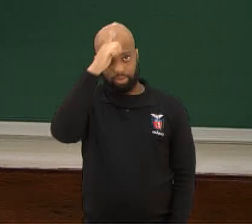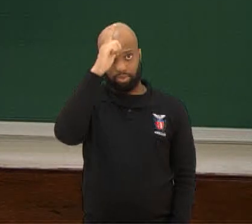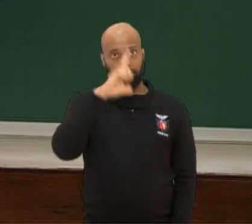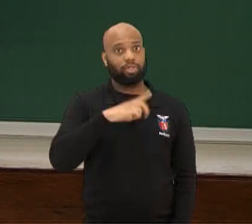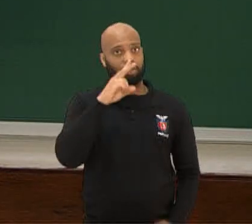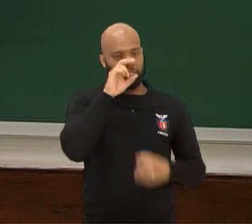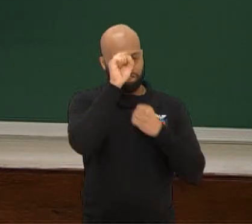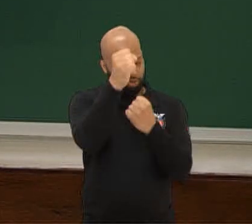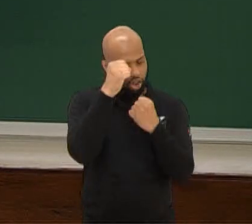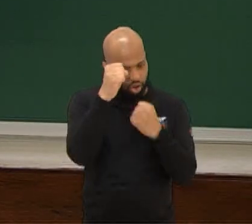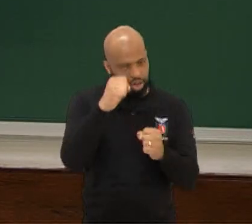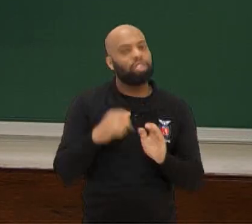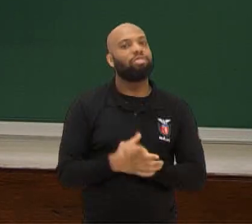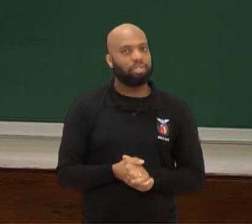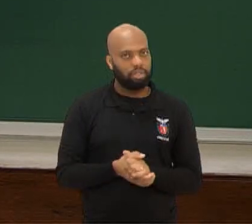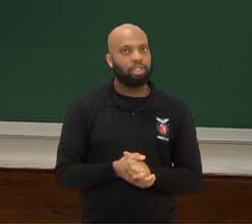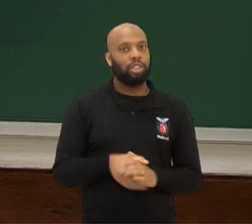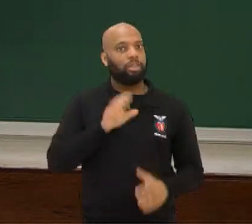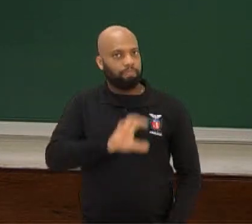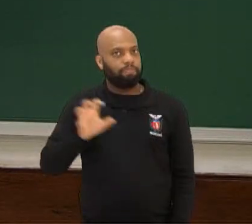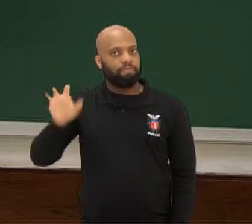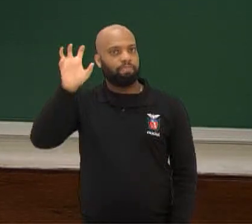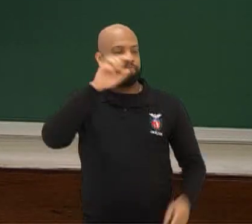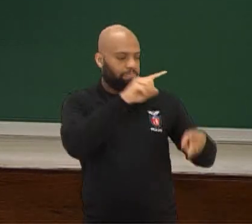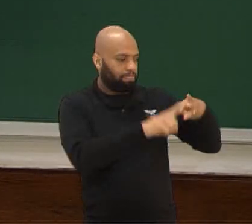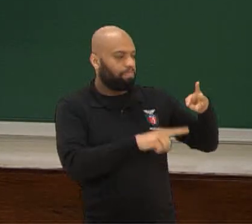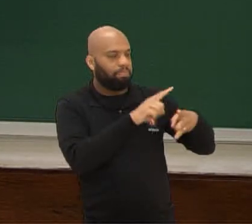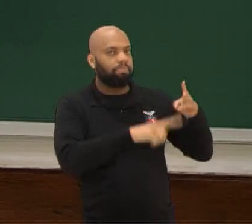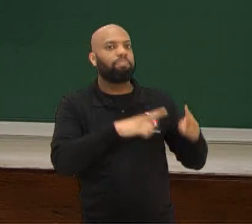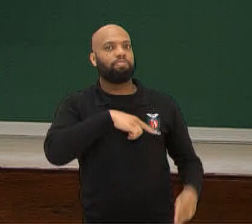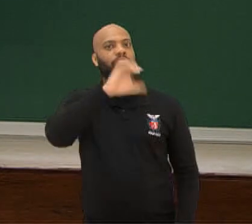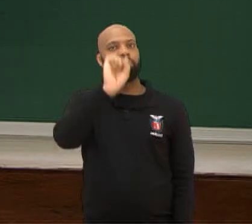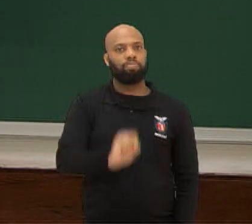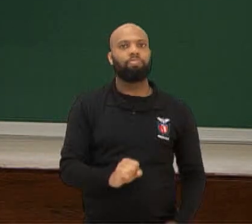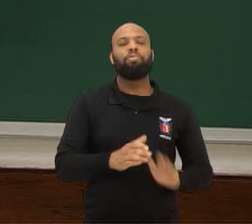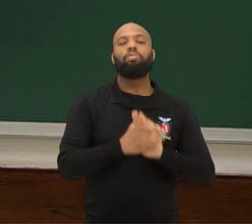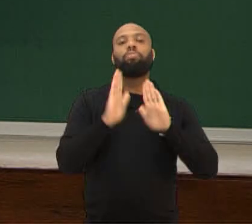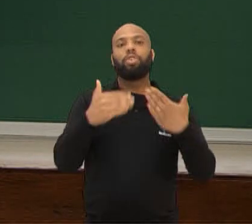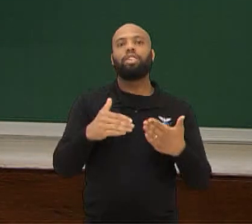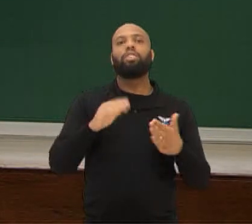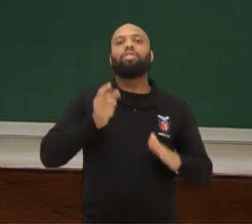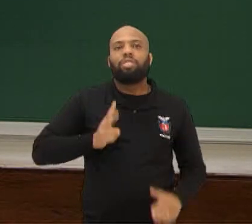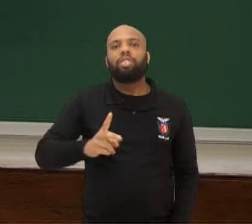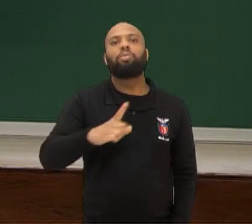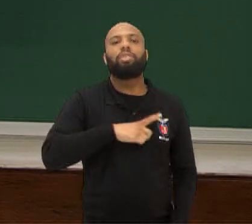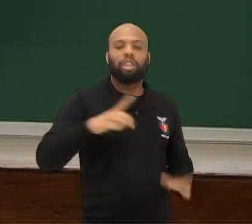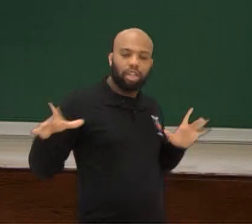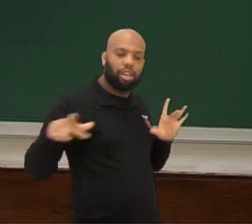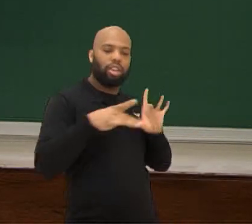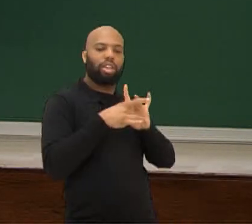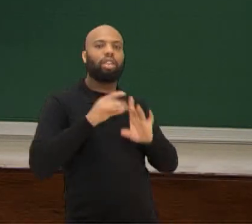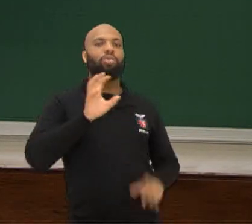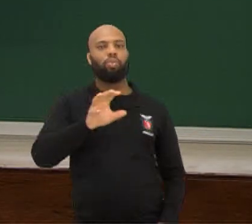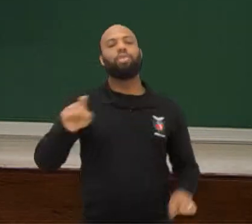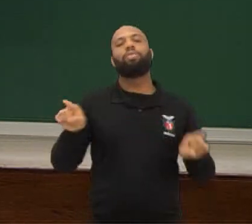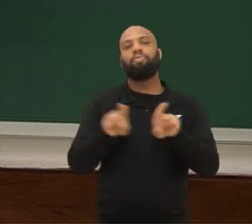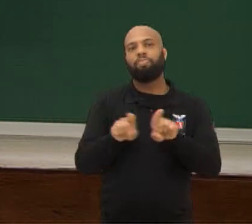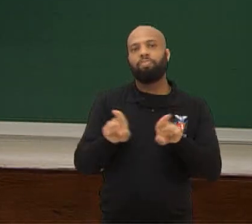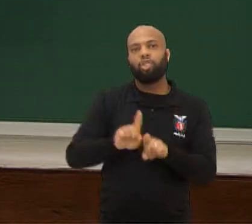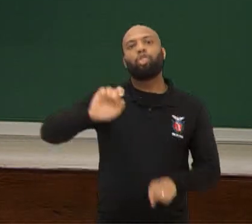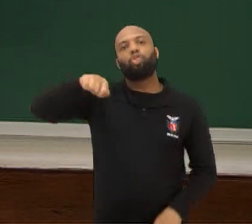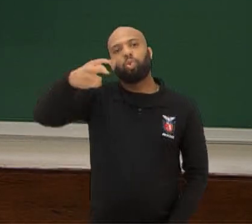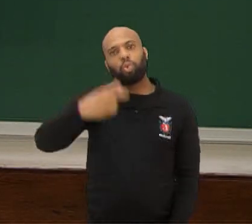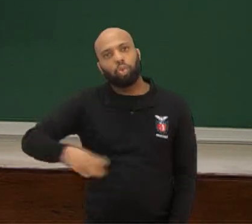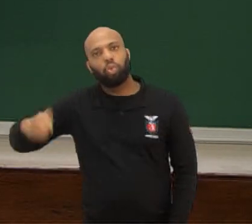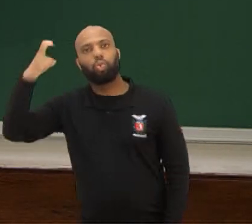determinadas regiões dos 3 estados do sul, e aí os pratos típicos também compõem essa integração